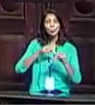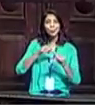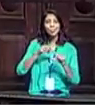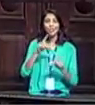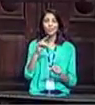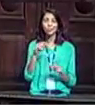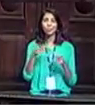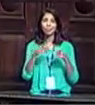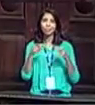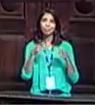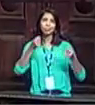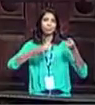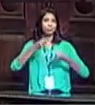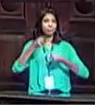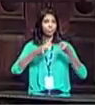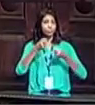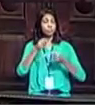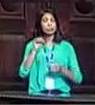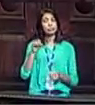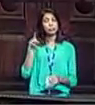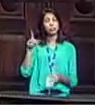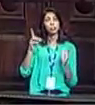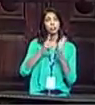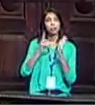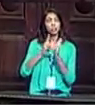dirigir. Cidadão vai no Detran,